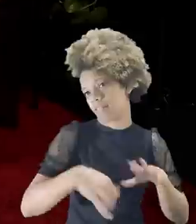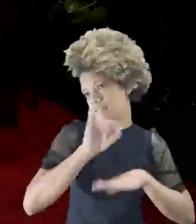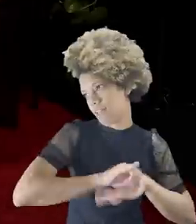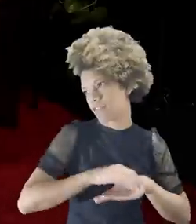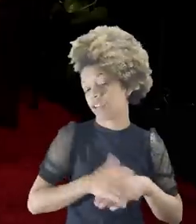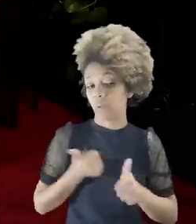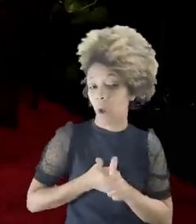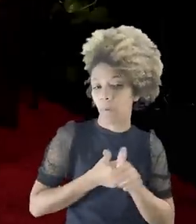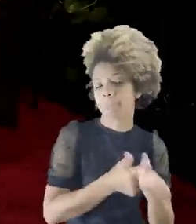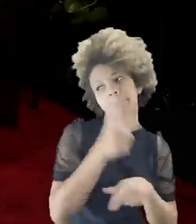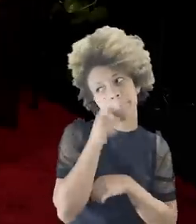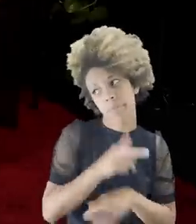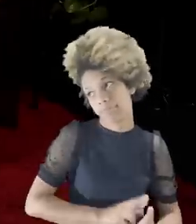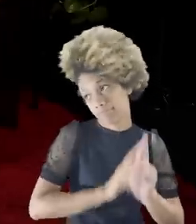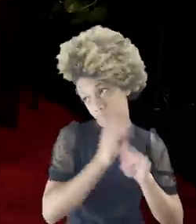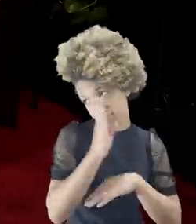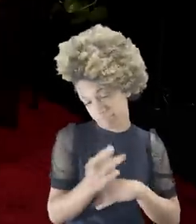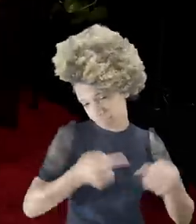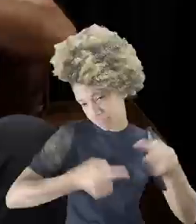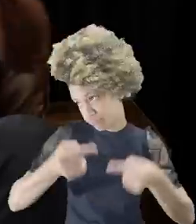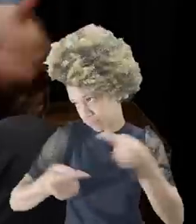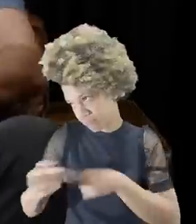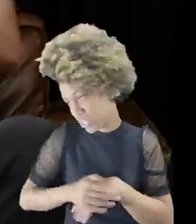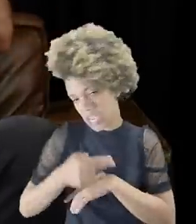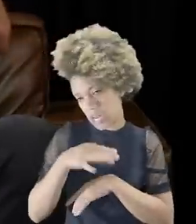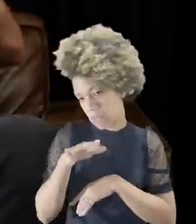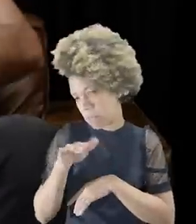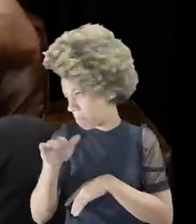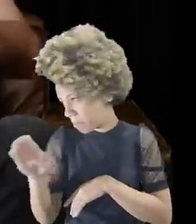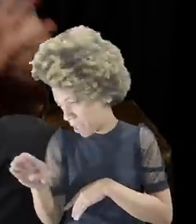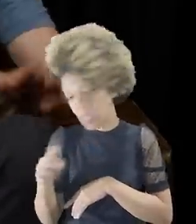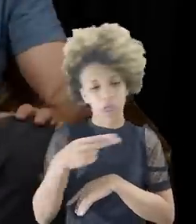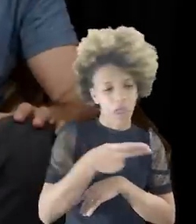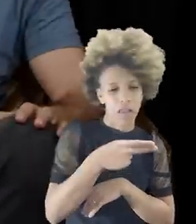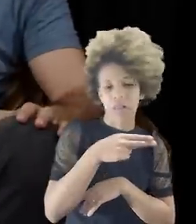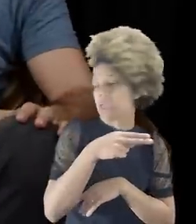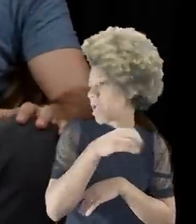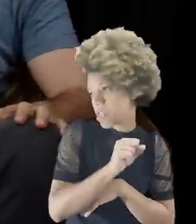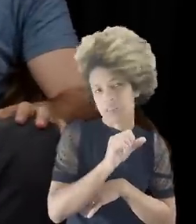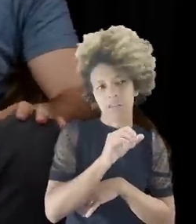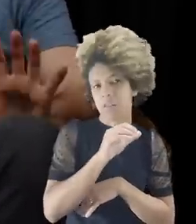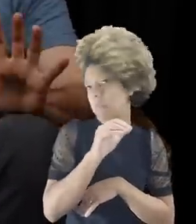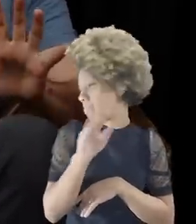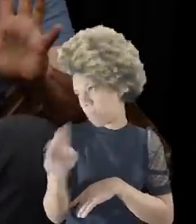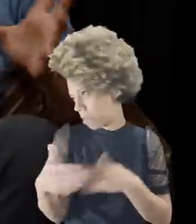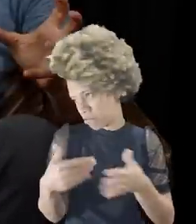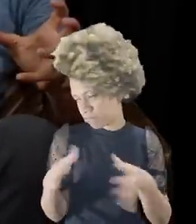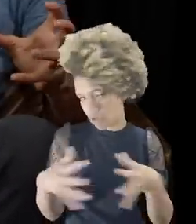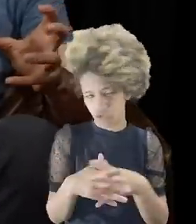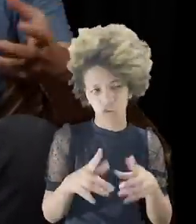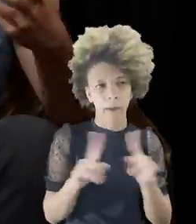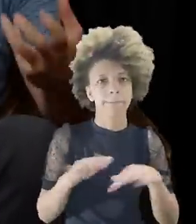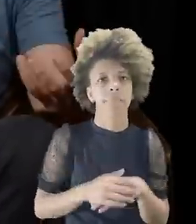acompanha durante o campeonato Brasileiro né seja NBB seja CBB agora mantenha essa confusão também é então